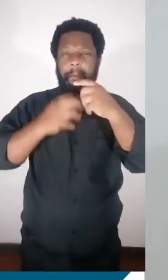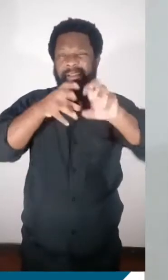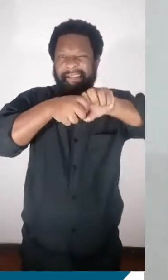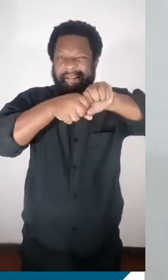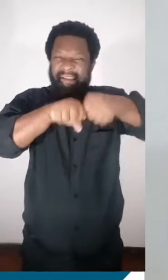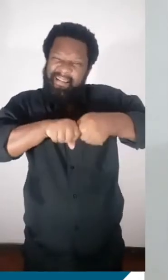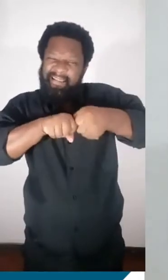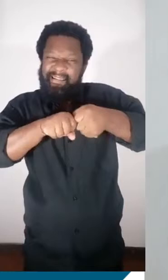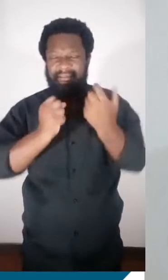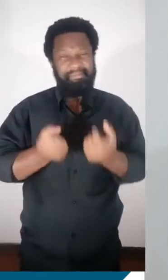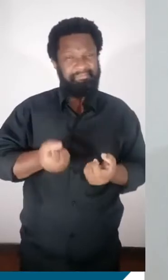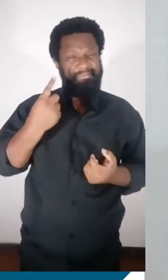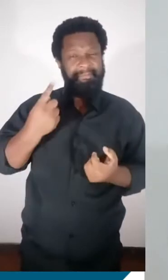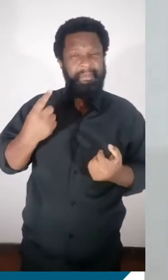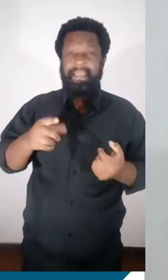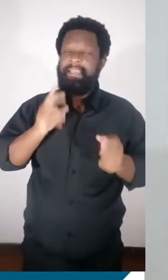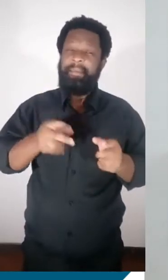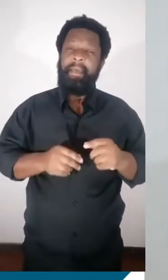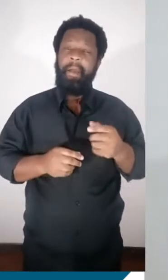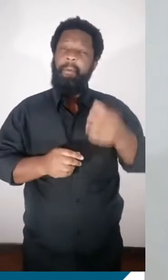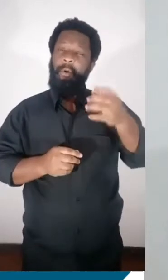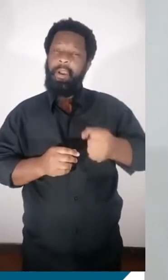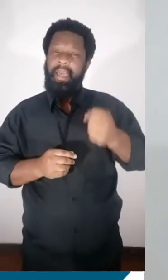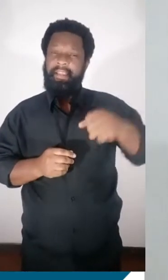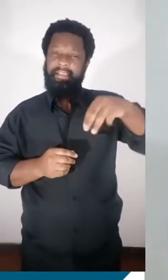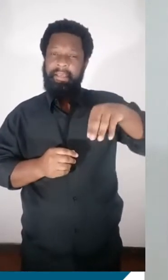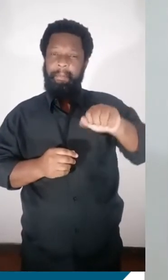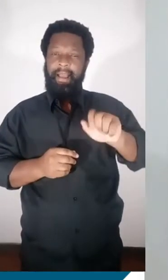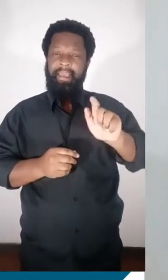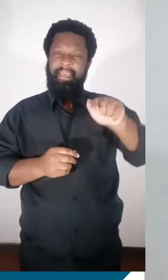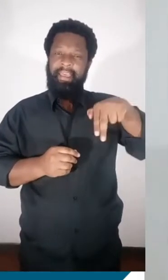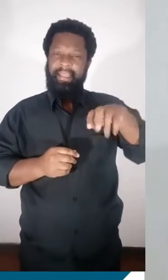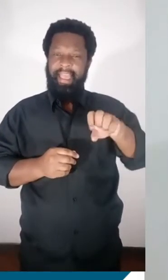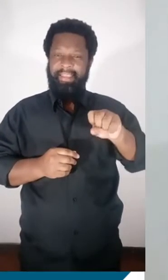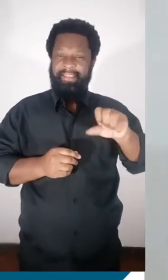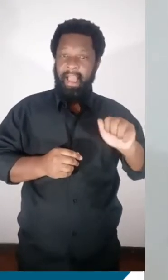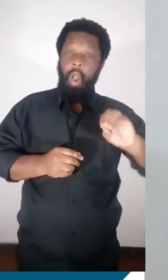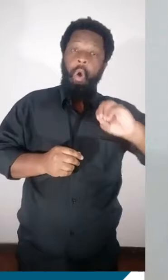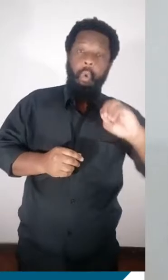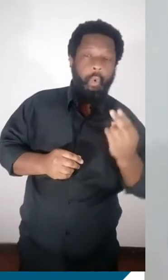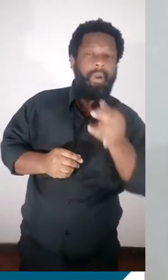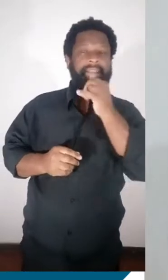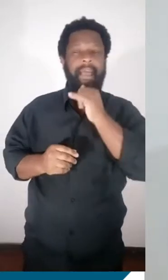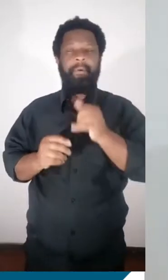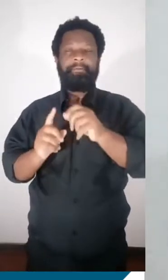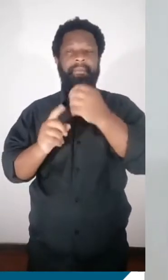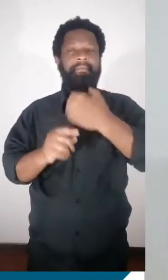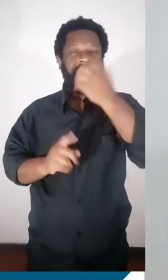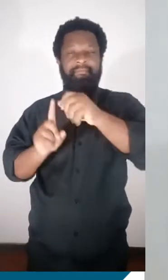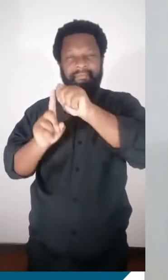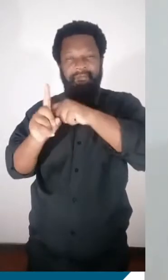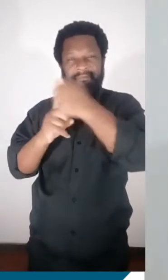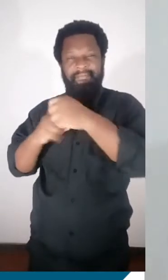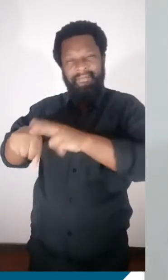está apertada, tá? Isso acontece quando a gente ingere o leite de magnésia, mas para quem nunca provou, isso acontece também quando a gente come uma banana verde.